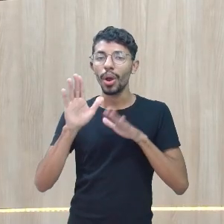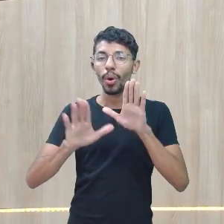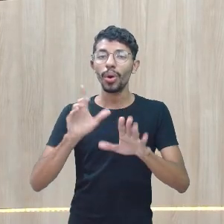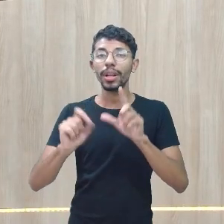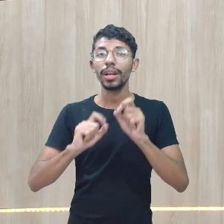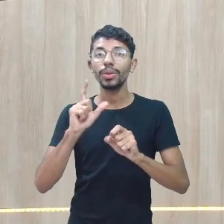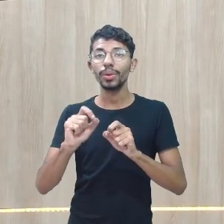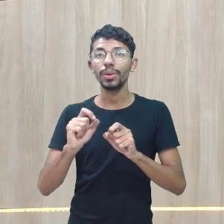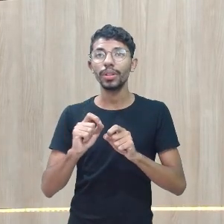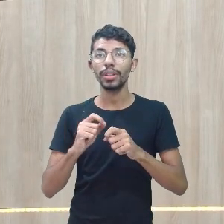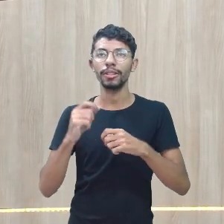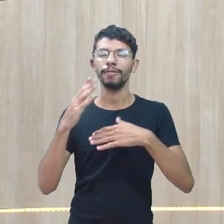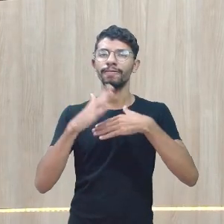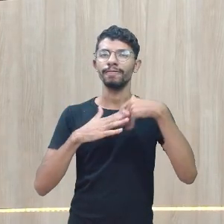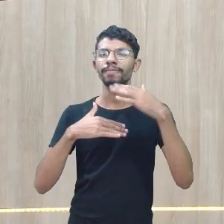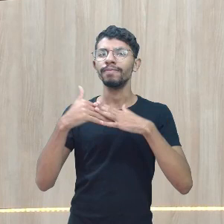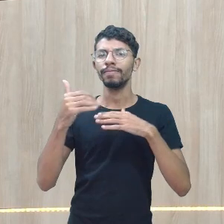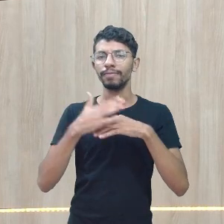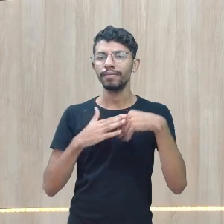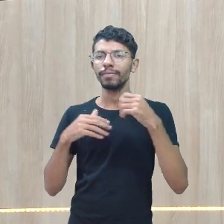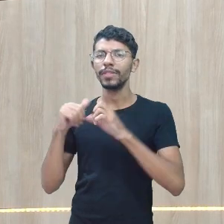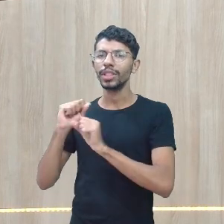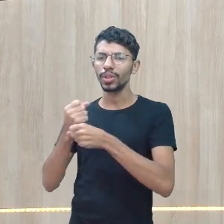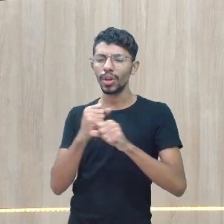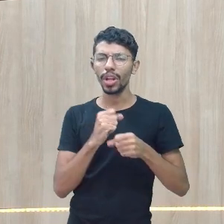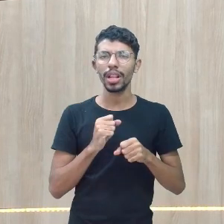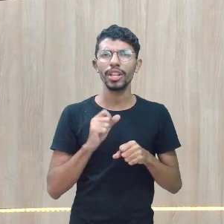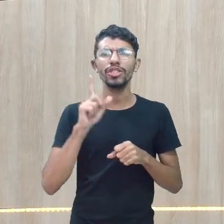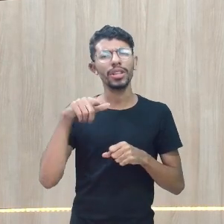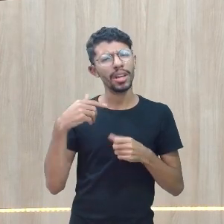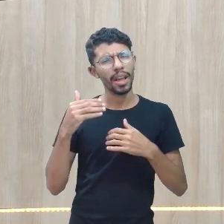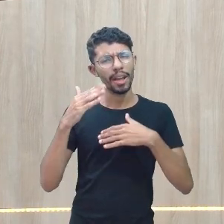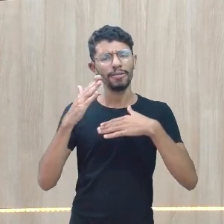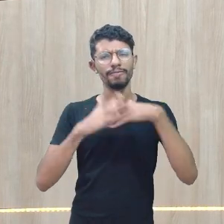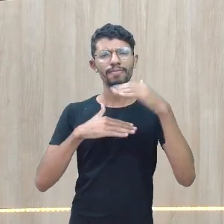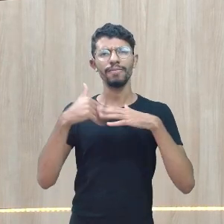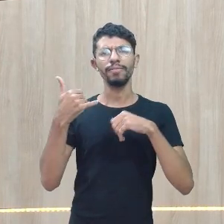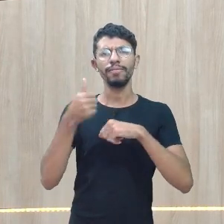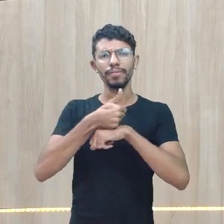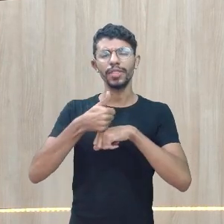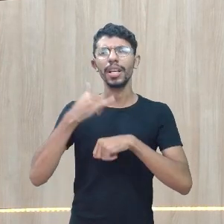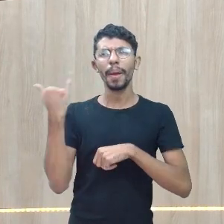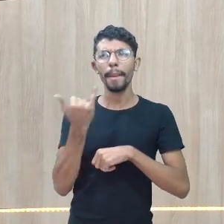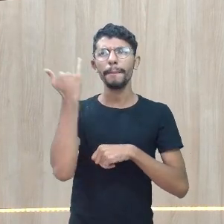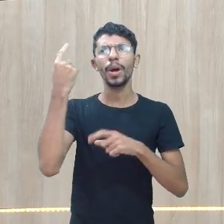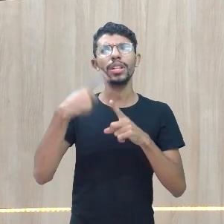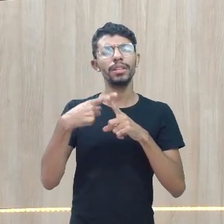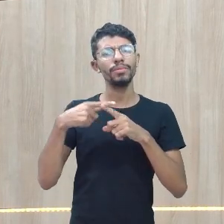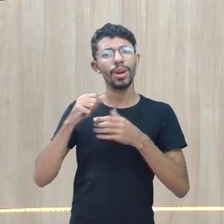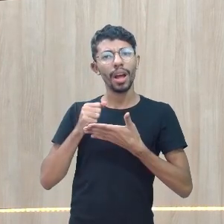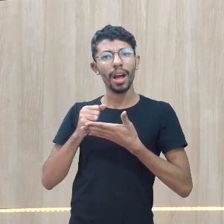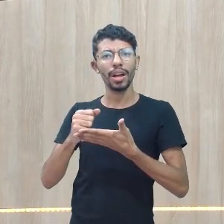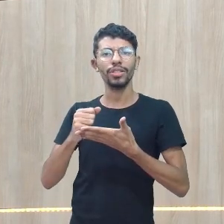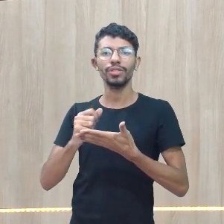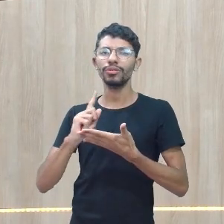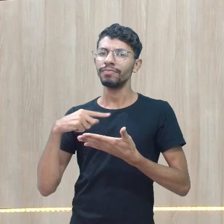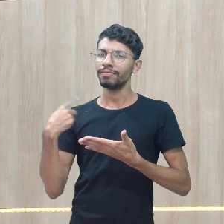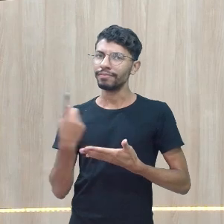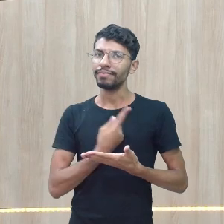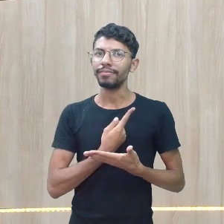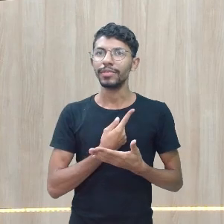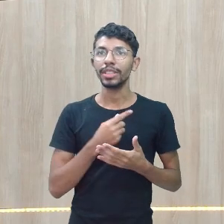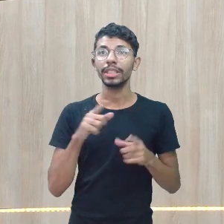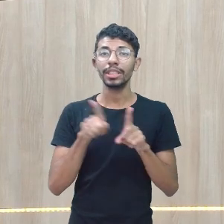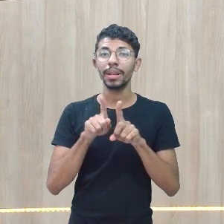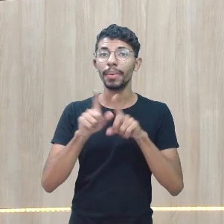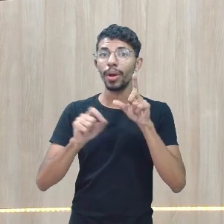os dias, ou então passa, não é, algumas vezes na semana, um dia, outro não. Como eu já falei em outra aula, é muito importante a gente saber qual é o